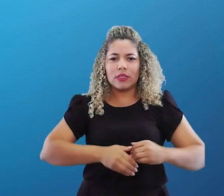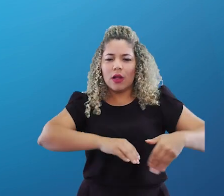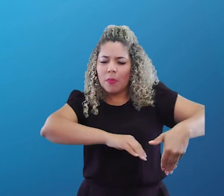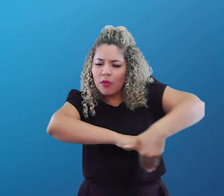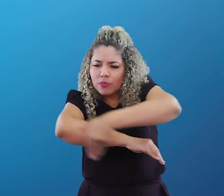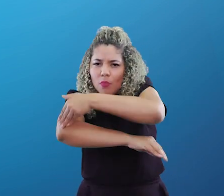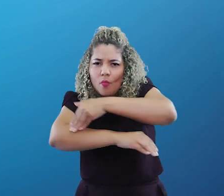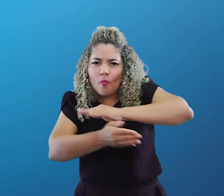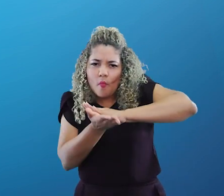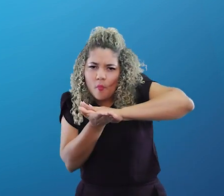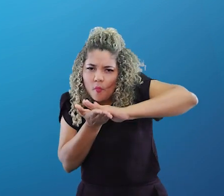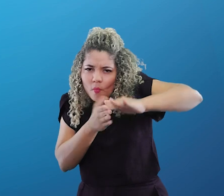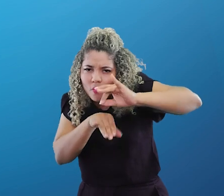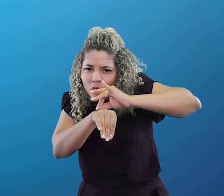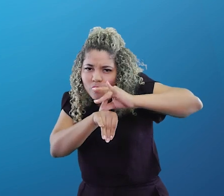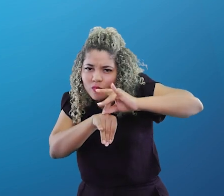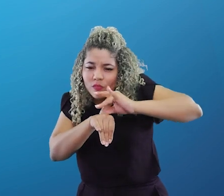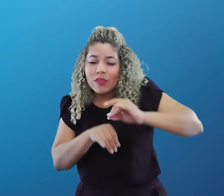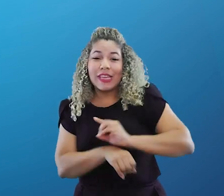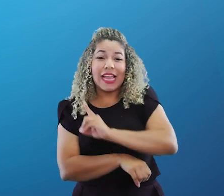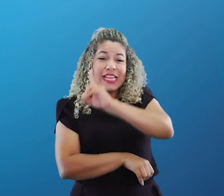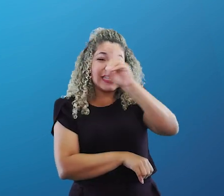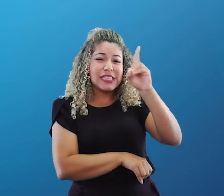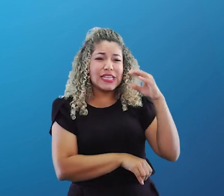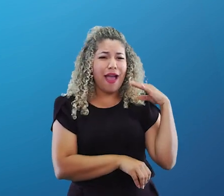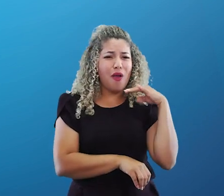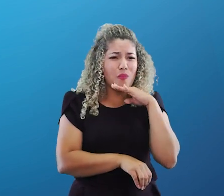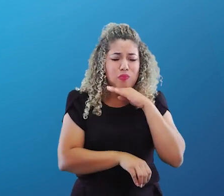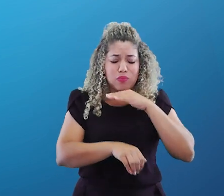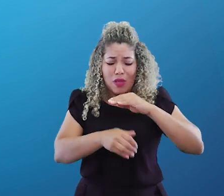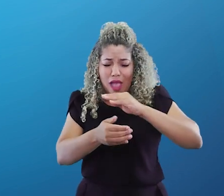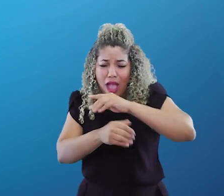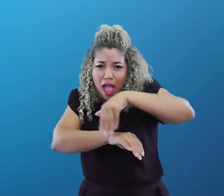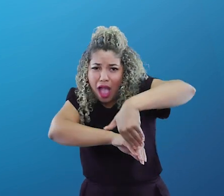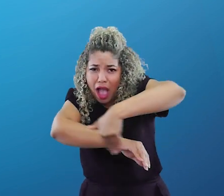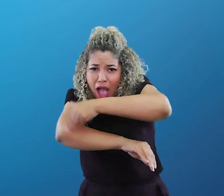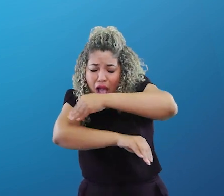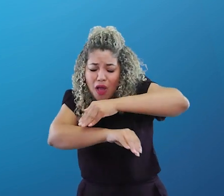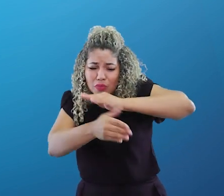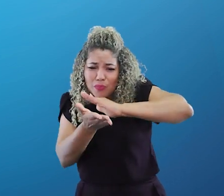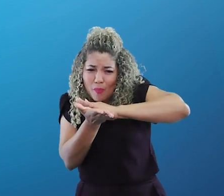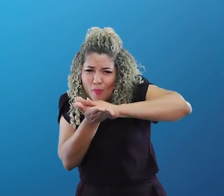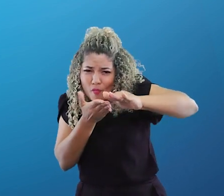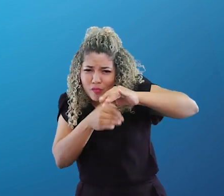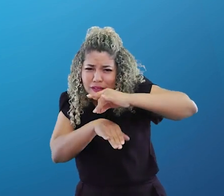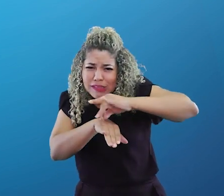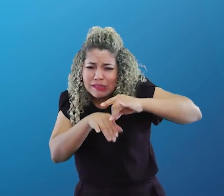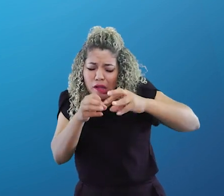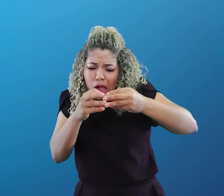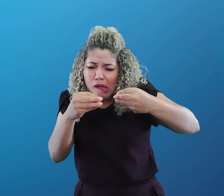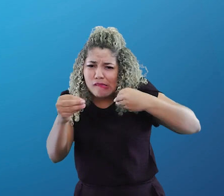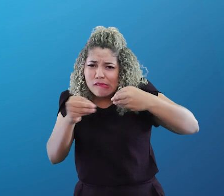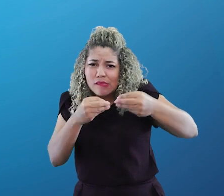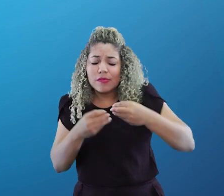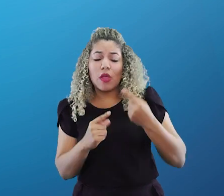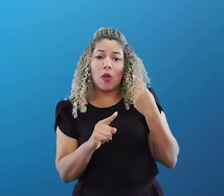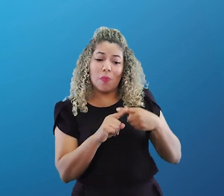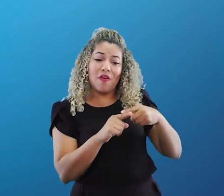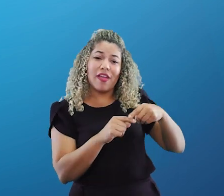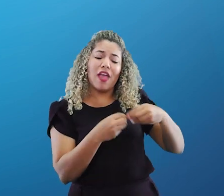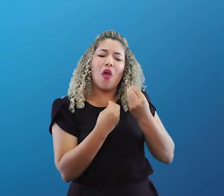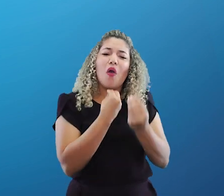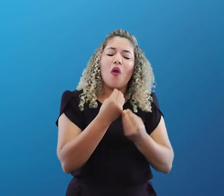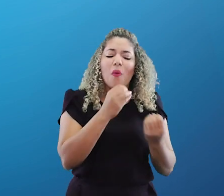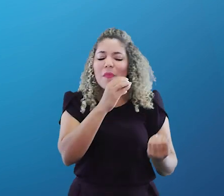Asfaltamento. Em dias muito quentes, o asfalto pode se deteriorar. O asfalto é feito por combustíveis